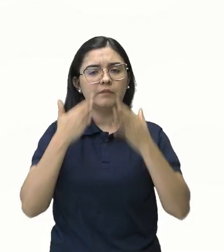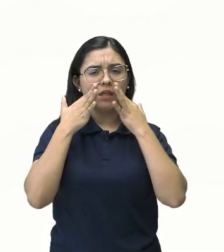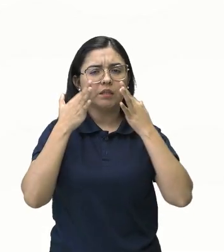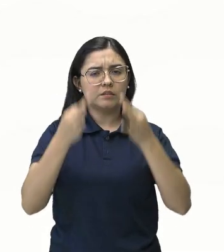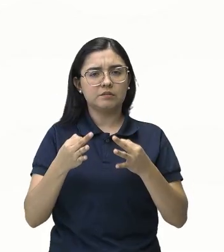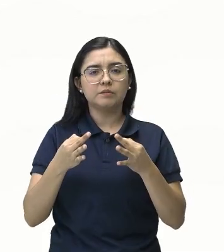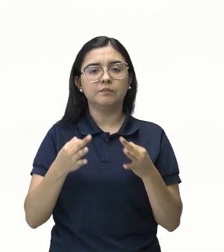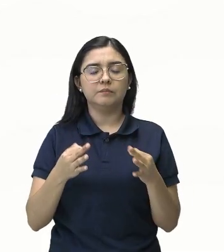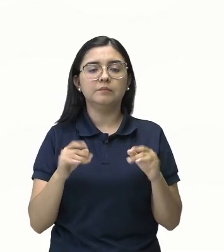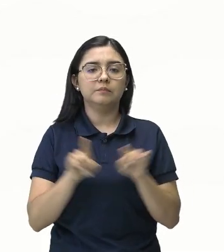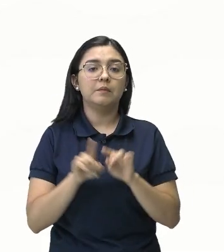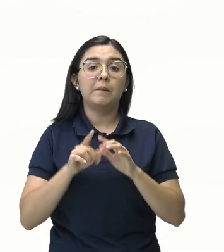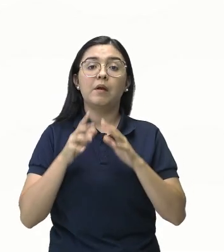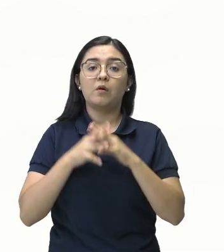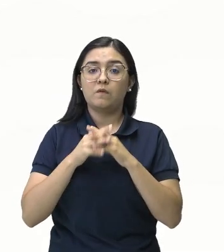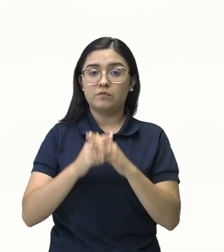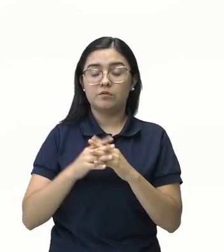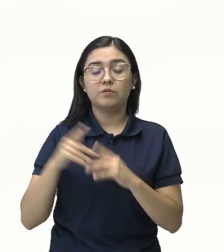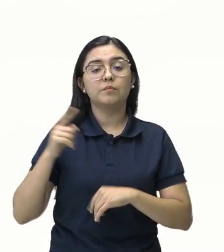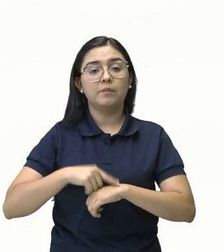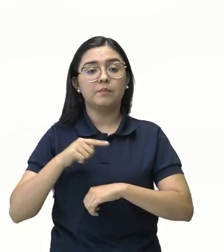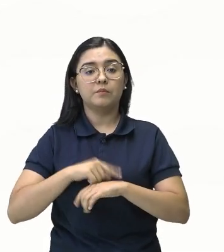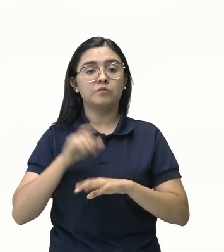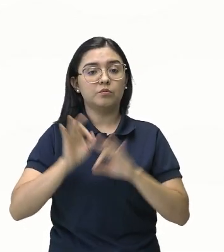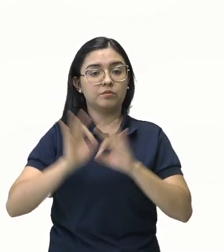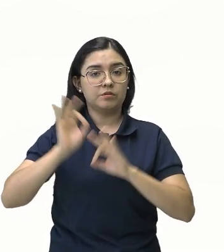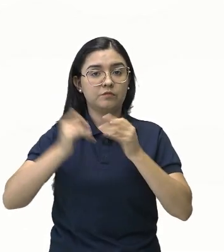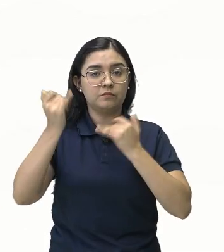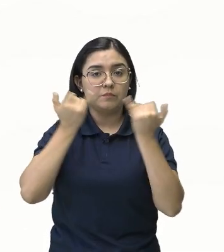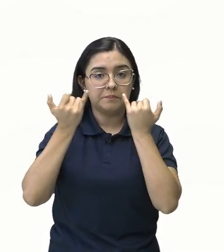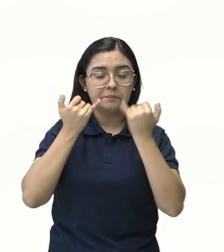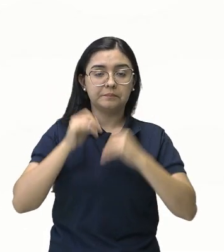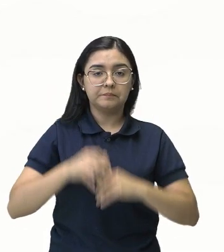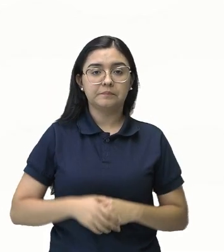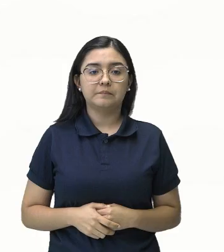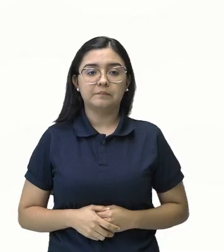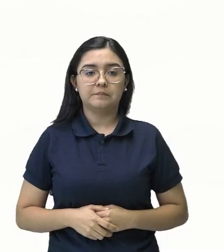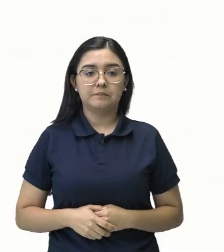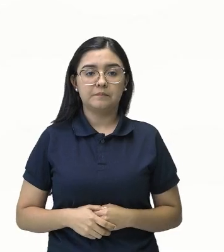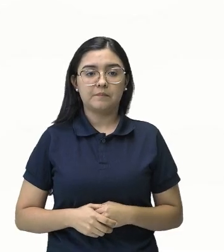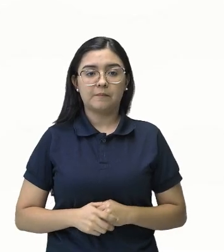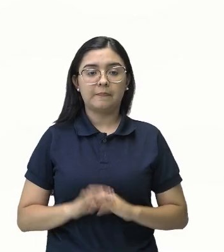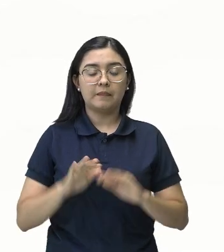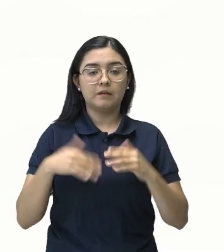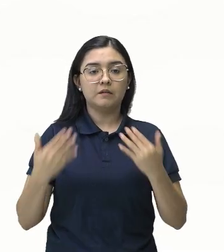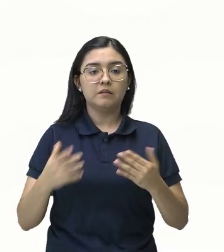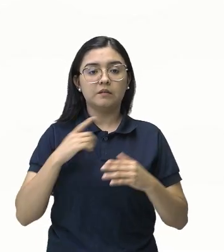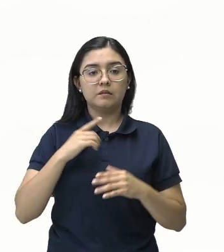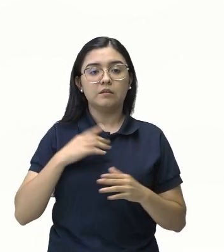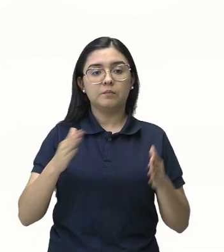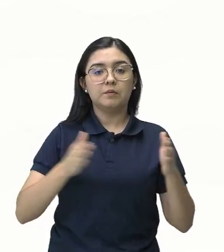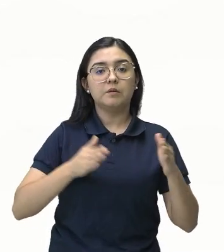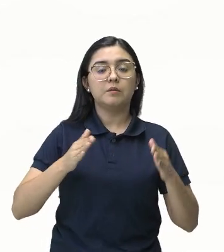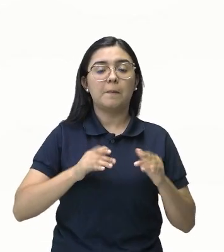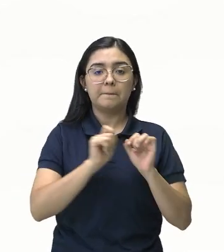atenção para não confundir na hora de colocar as nossas informações. Então, no período da